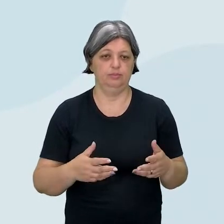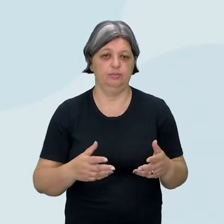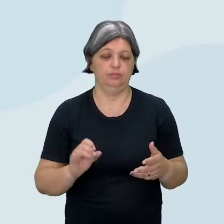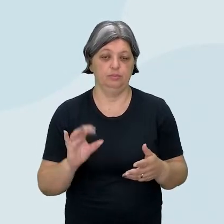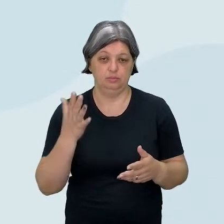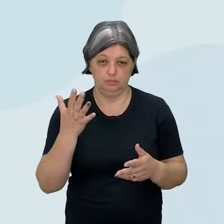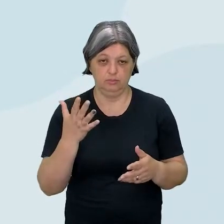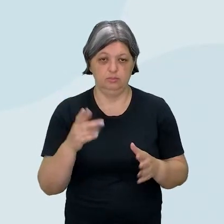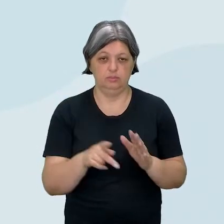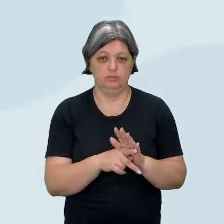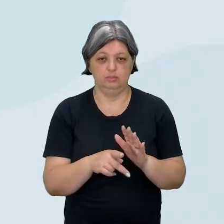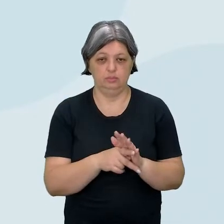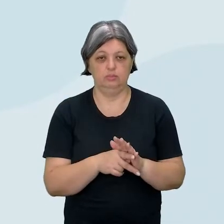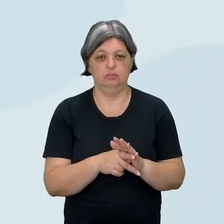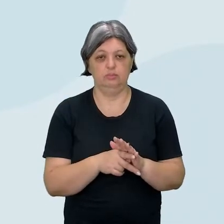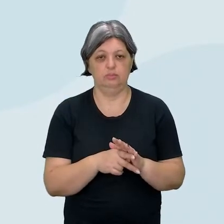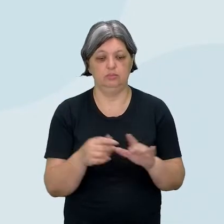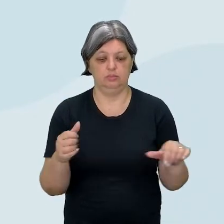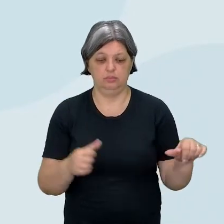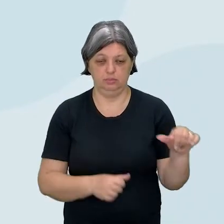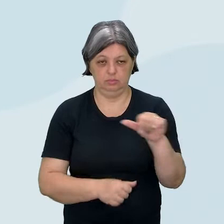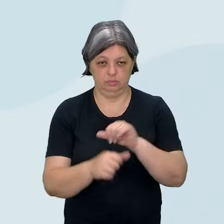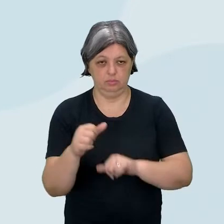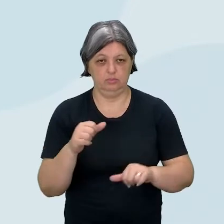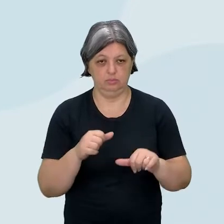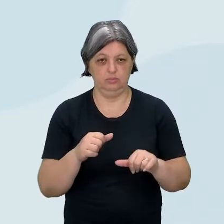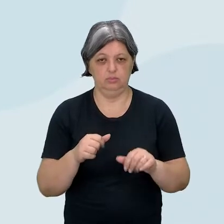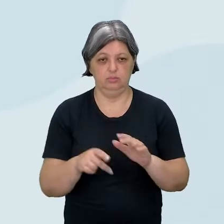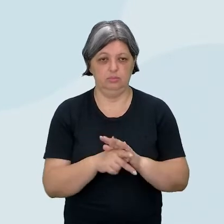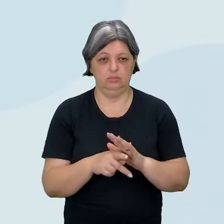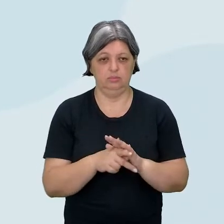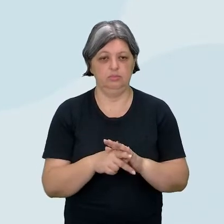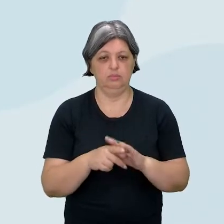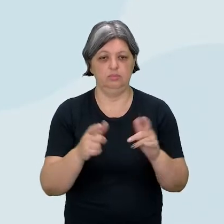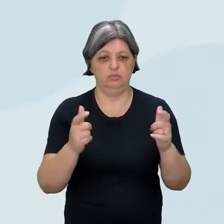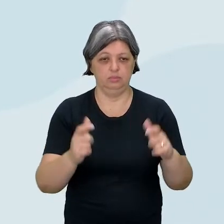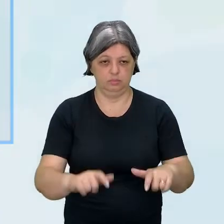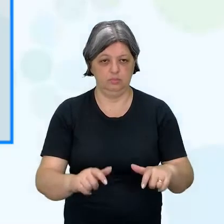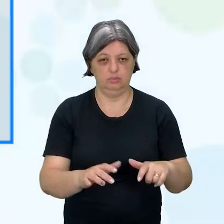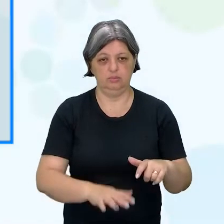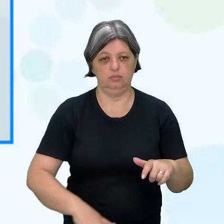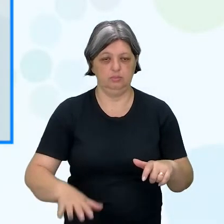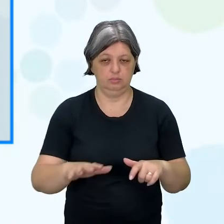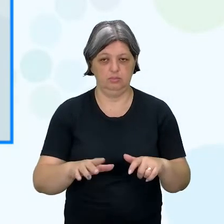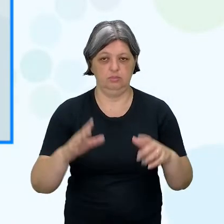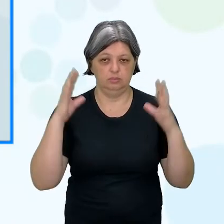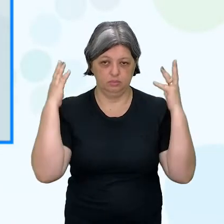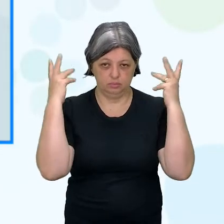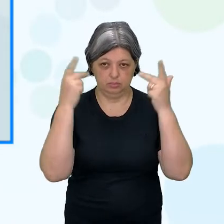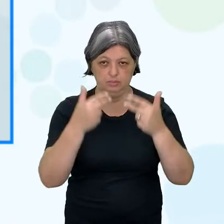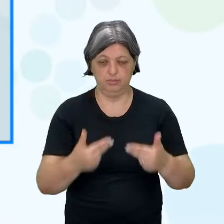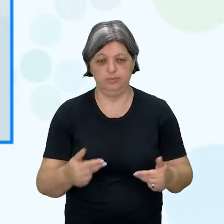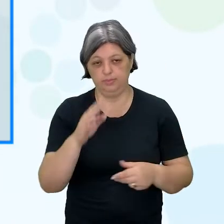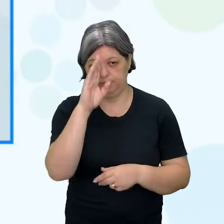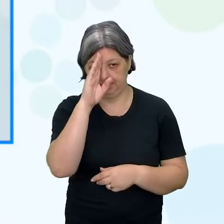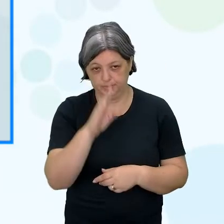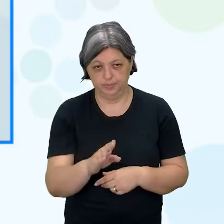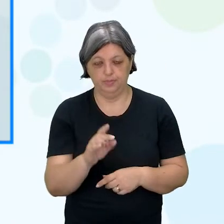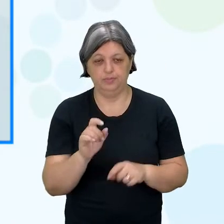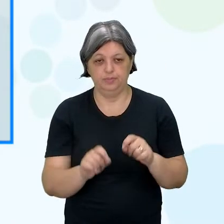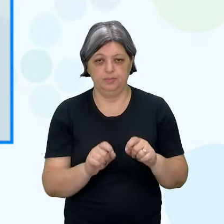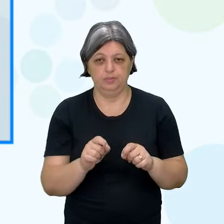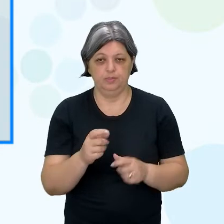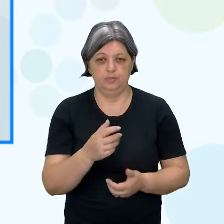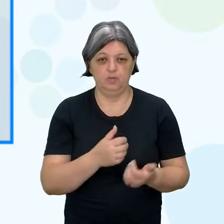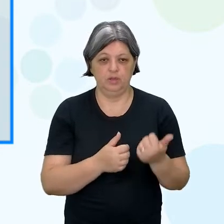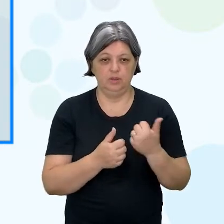causar aí efeitos adversos na fisiologia dos animais. Mas principalmente a gente,